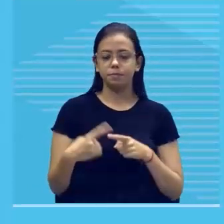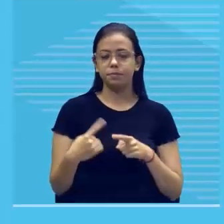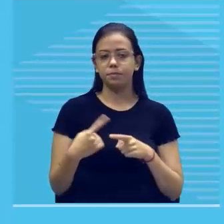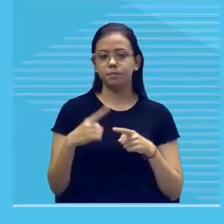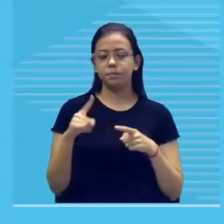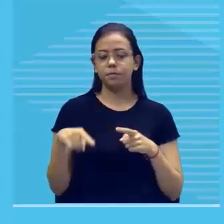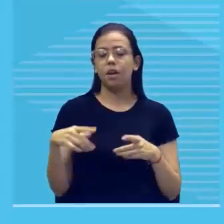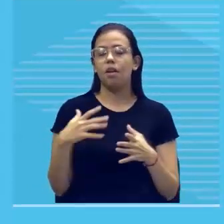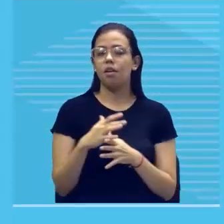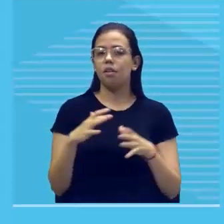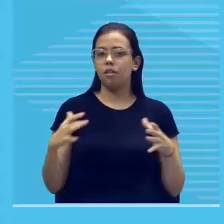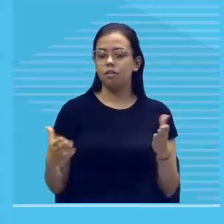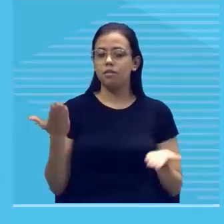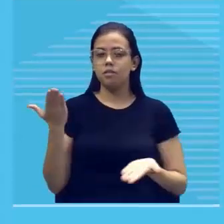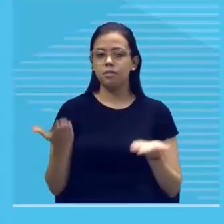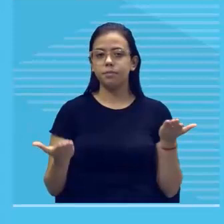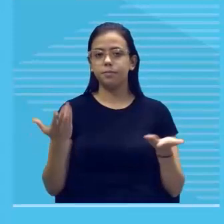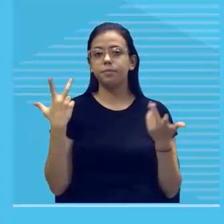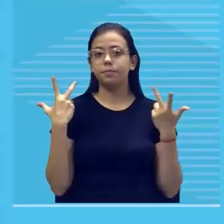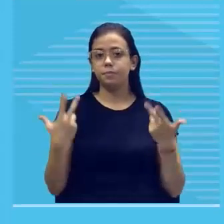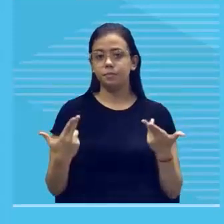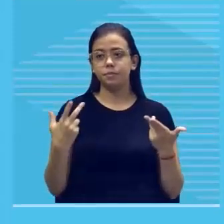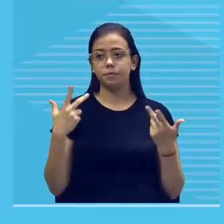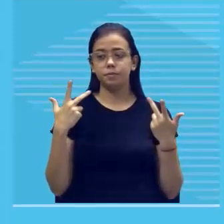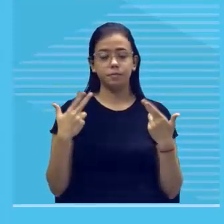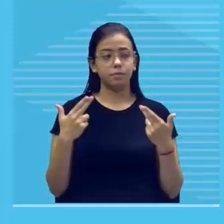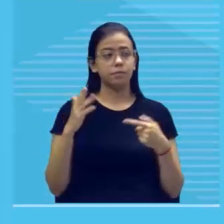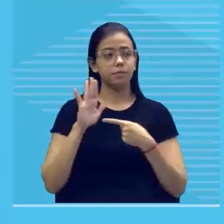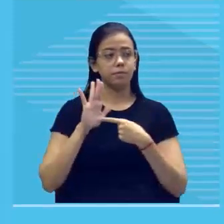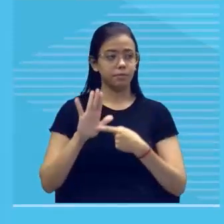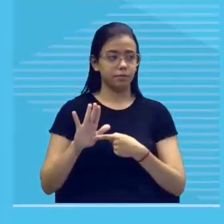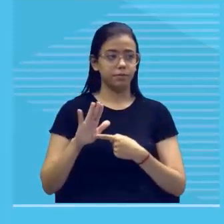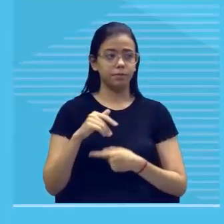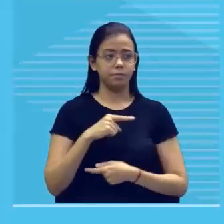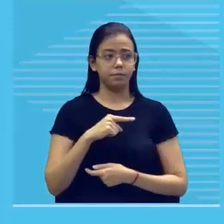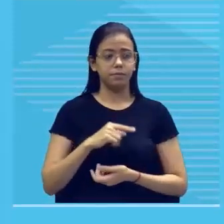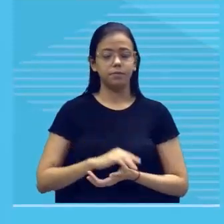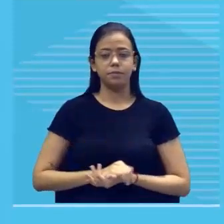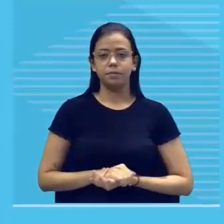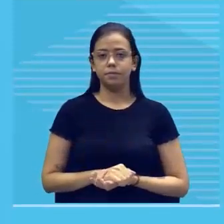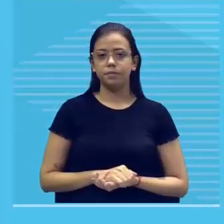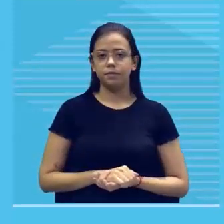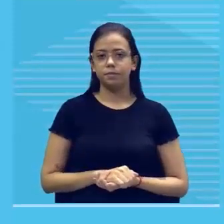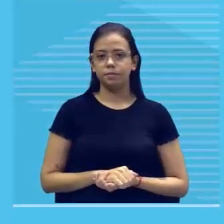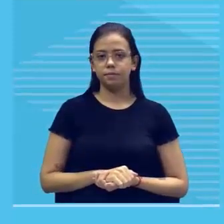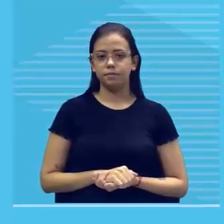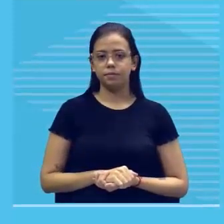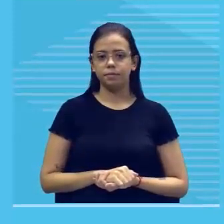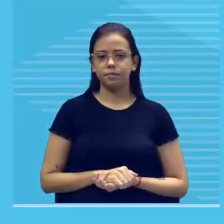diretamente proporcionais como está aparecendo aqui para você só